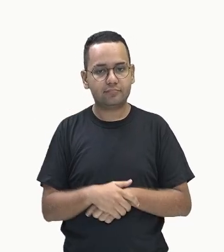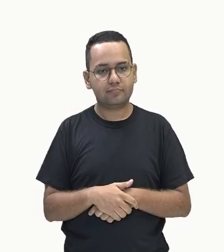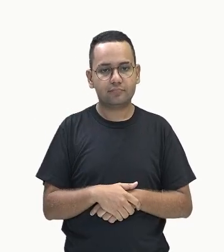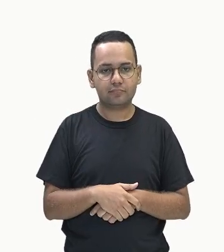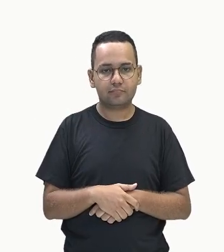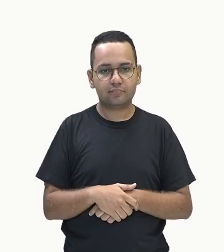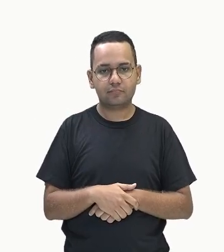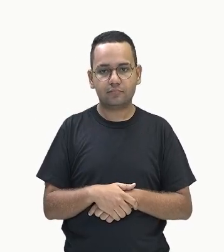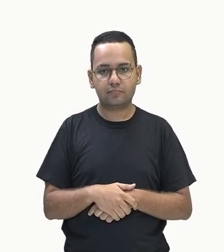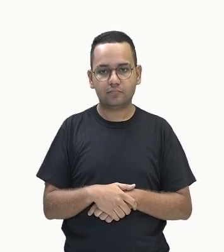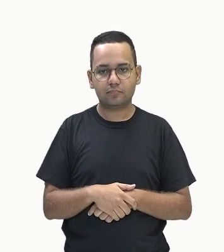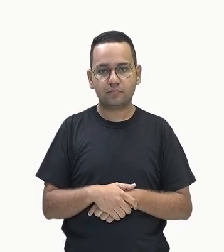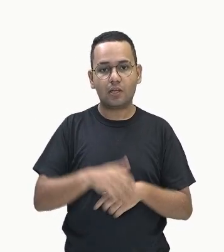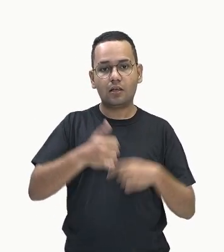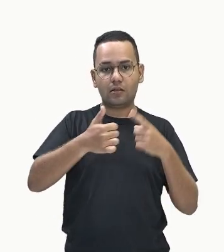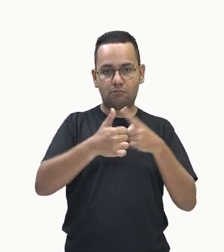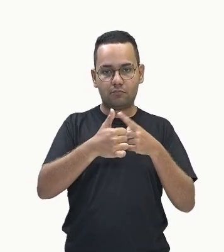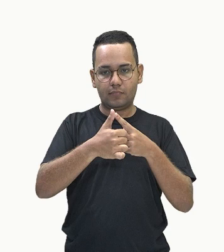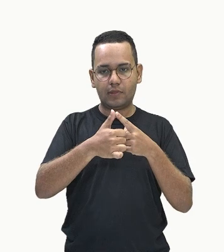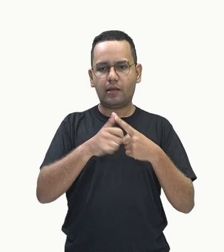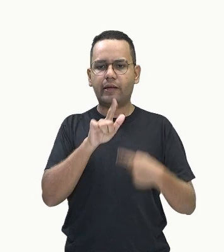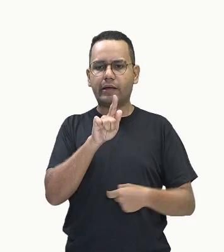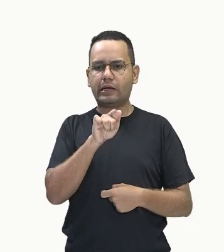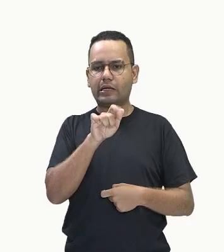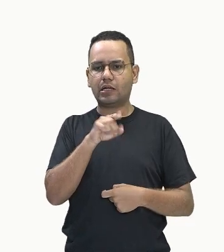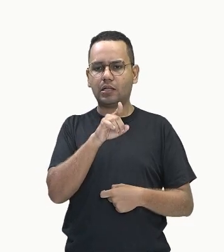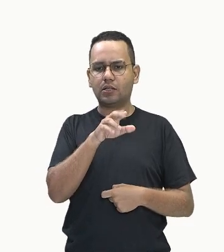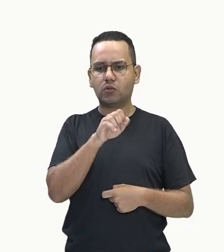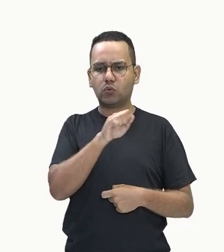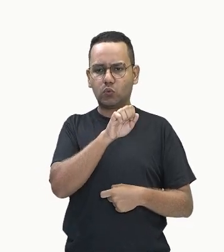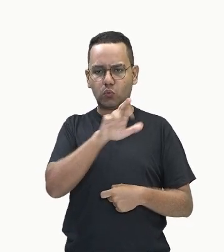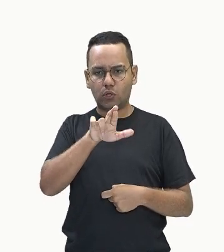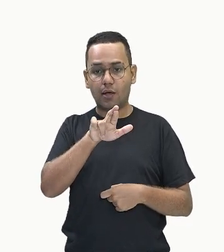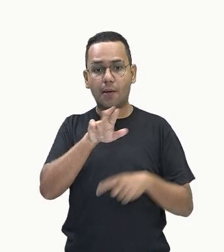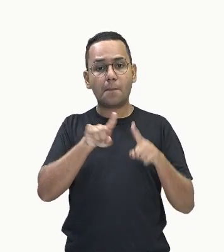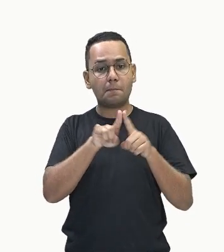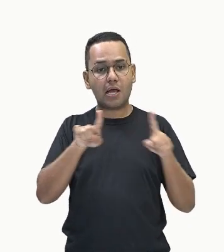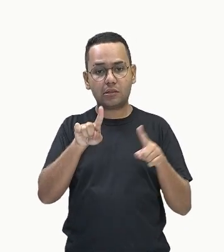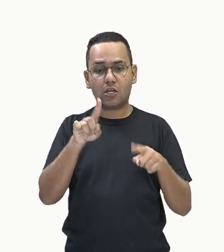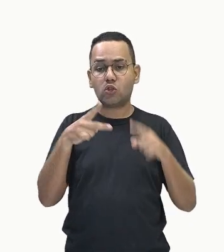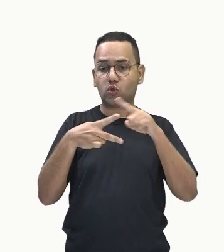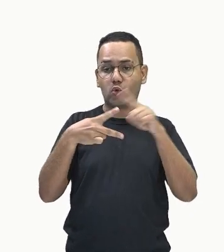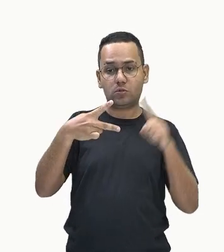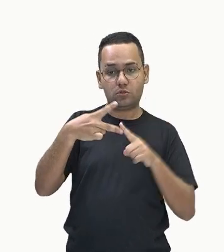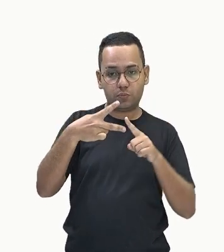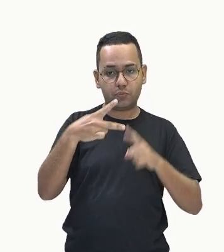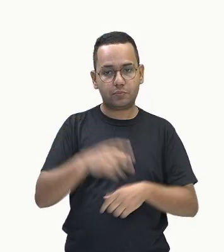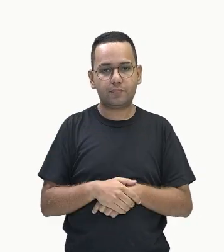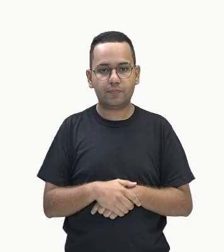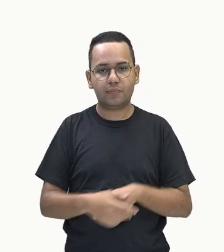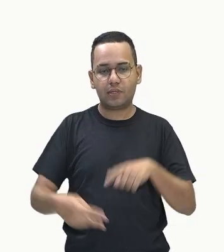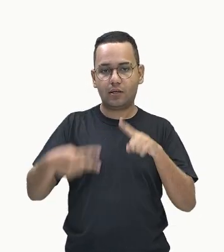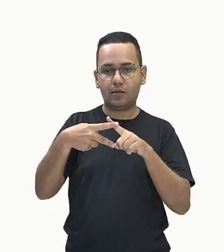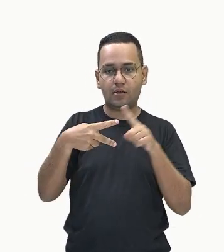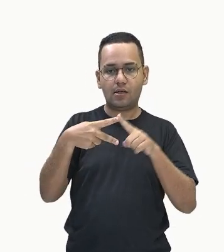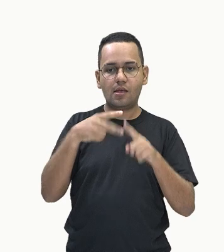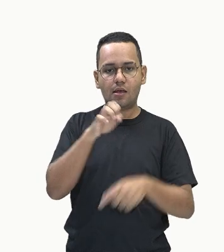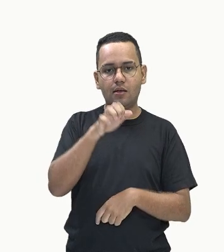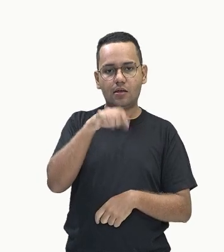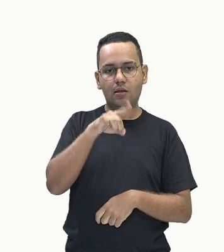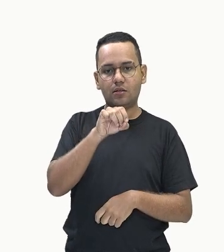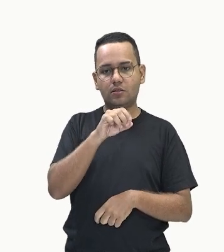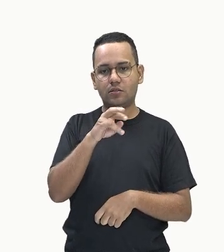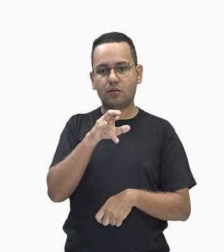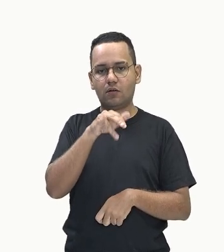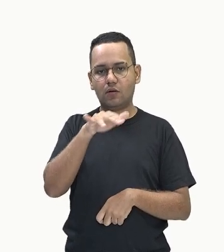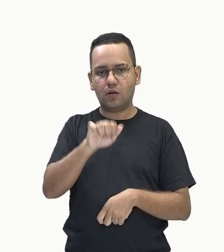tecido epitelial glandular. E ele apresenta com isso dois tipos de glândulas. As glândulas endócrinas, que não possuem